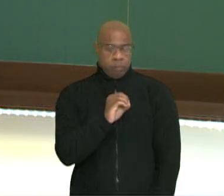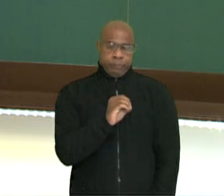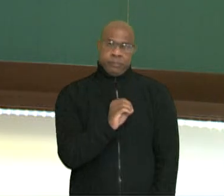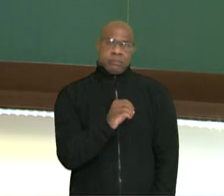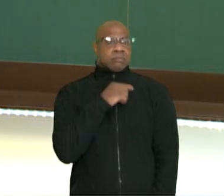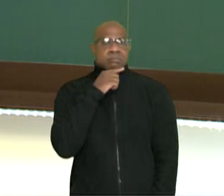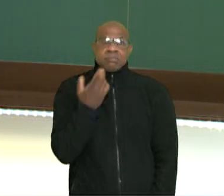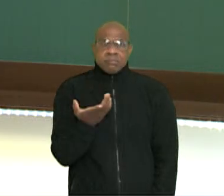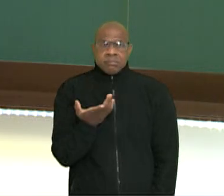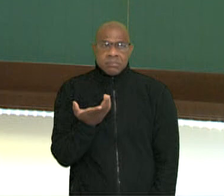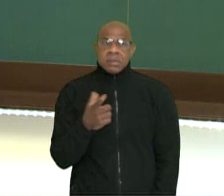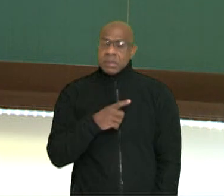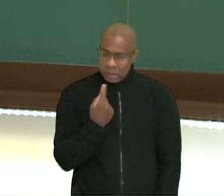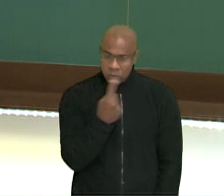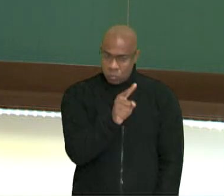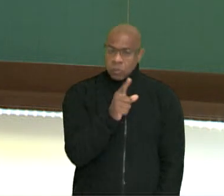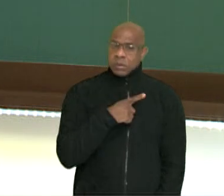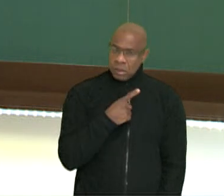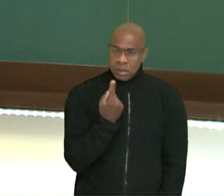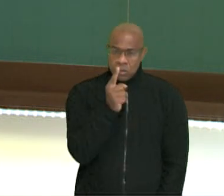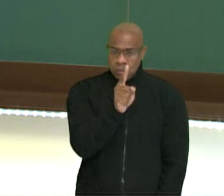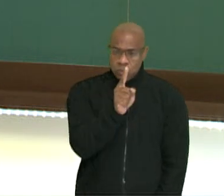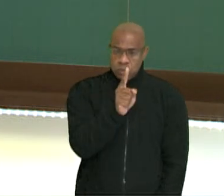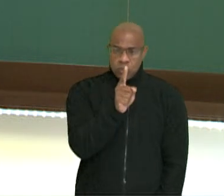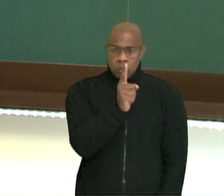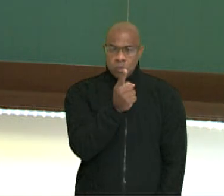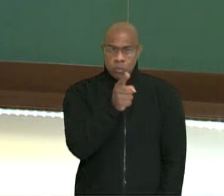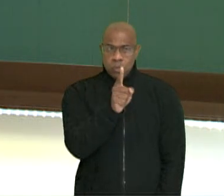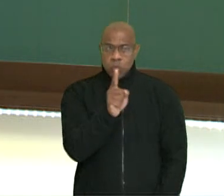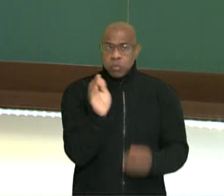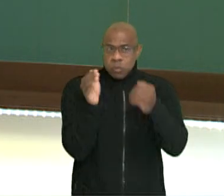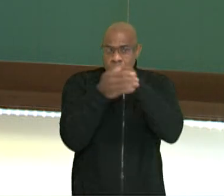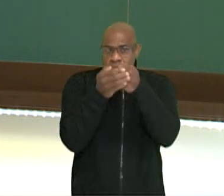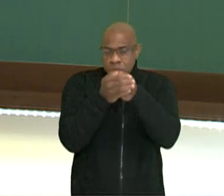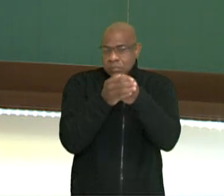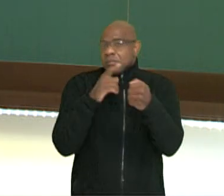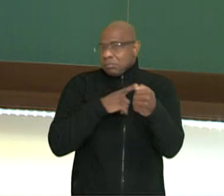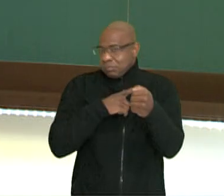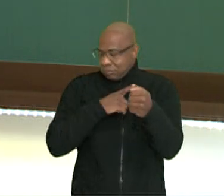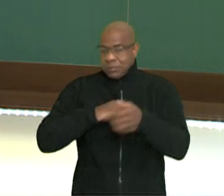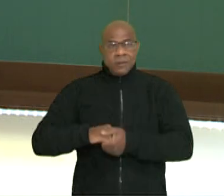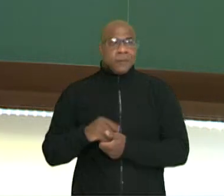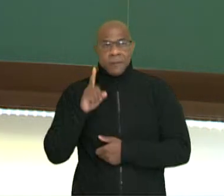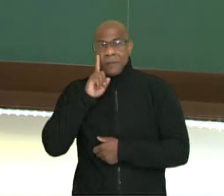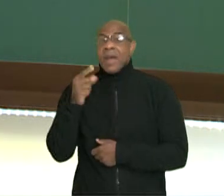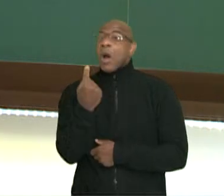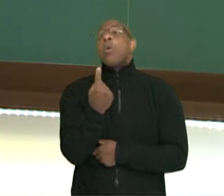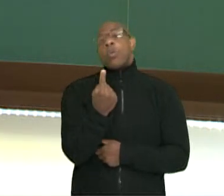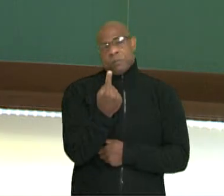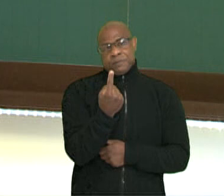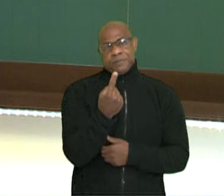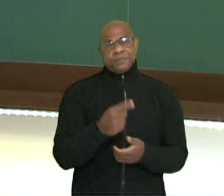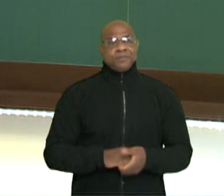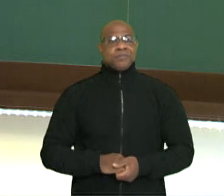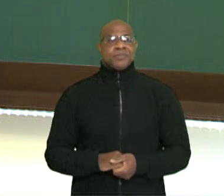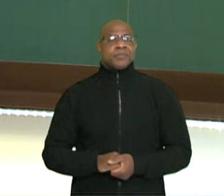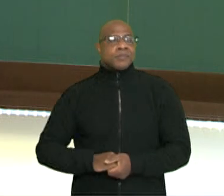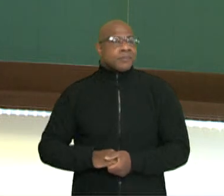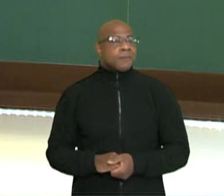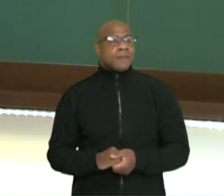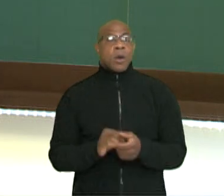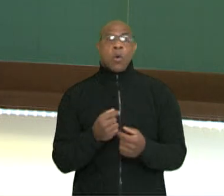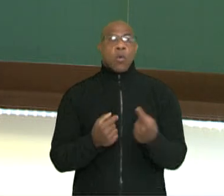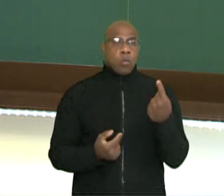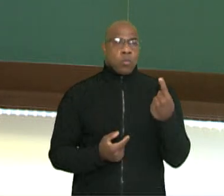E zero vezes esse negócio some e deixa de ser equação do segundo grau, ok? Então lembra do fantasminha.